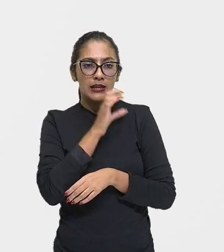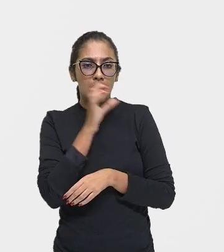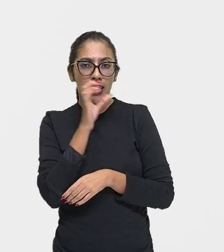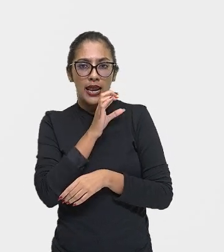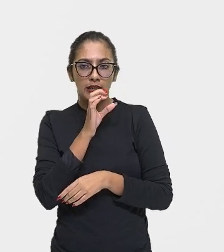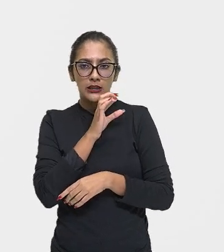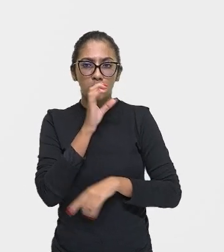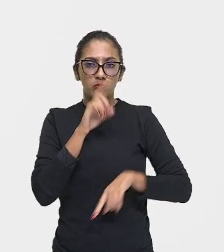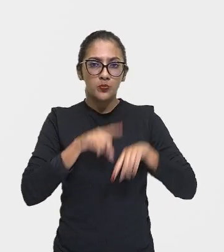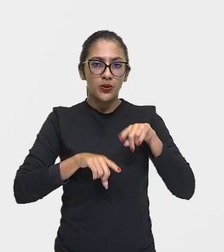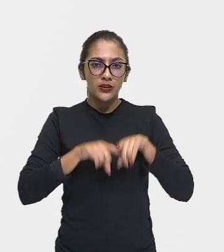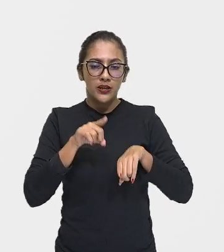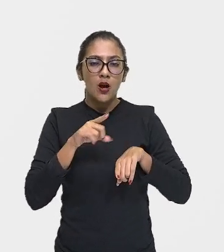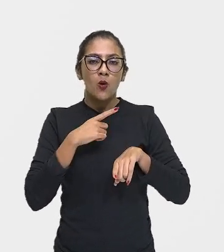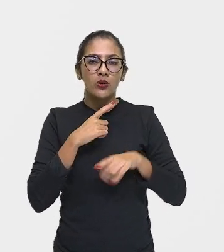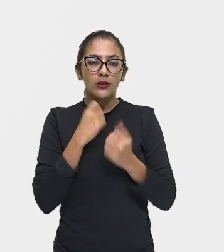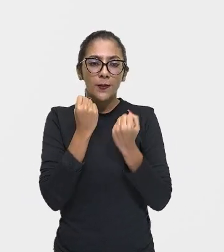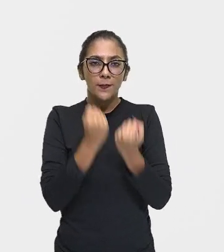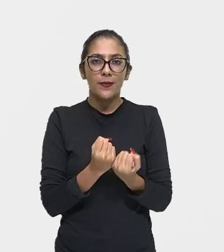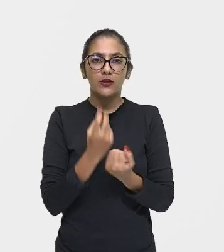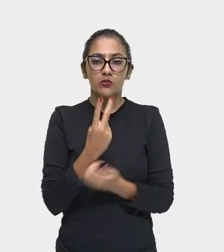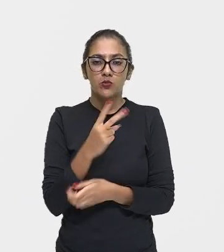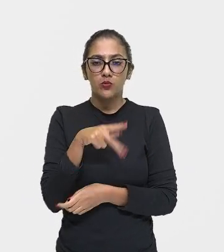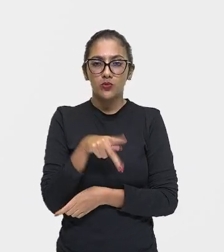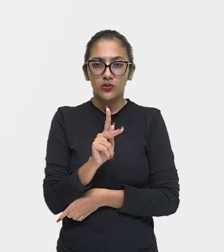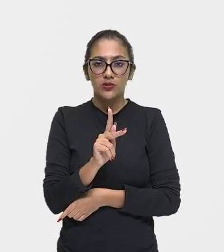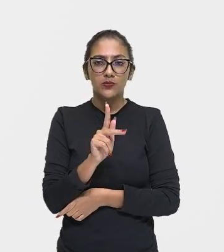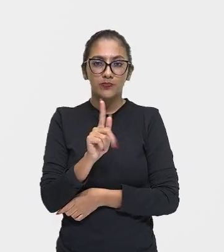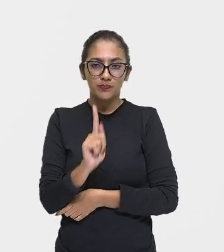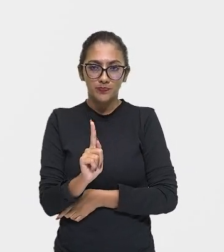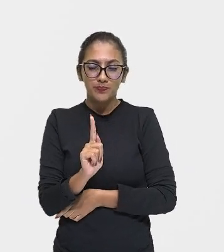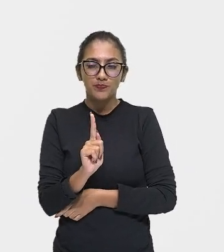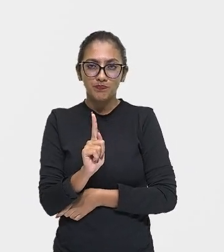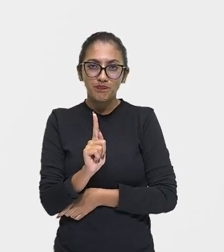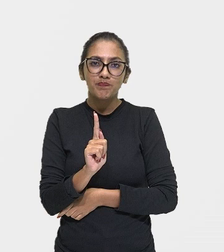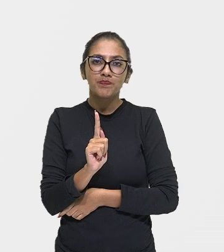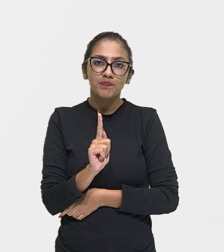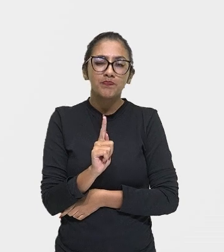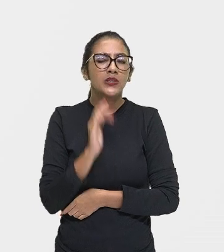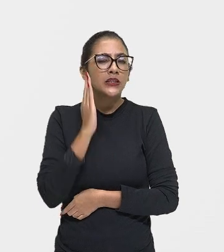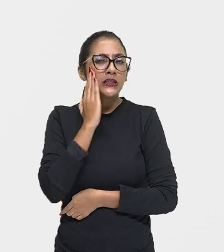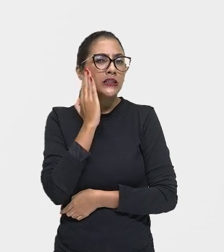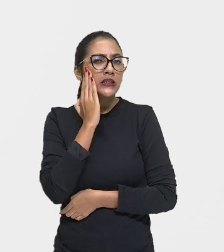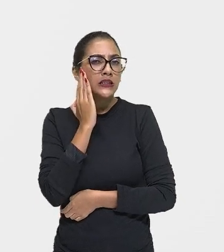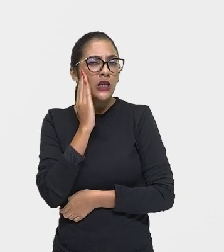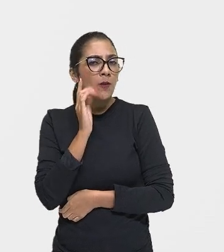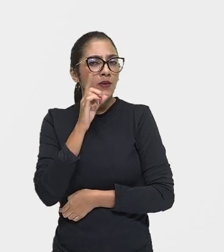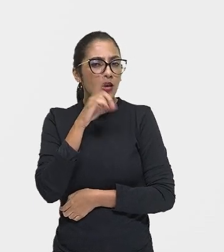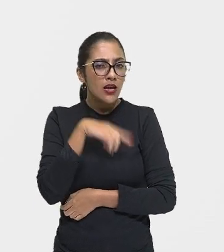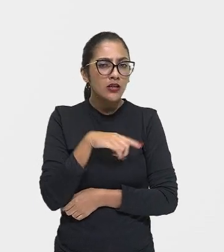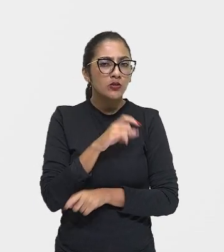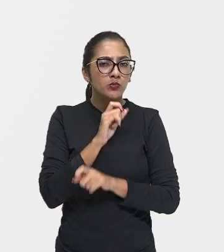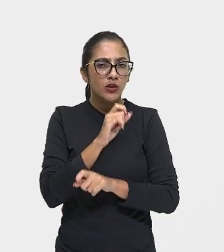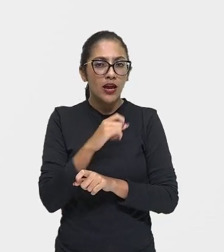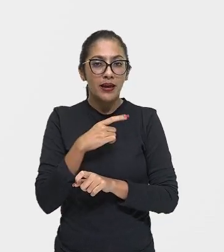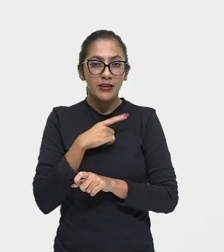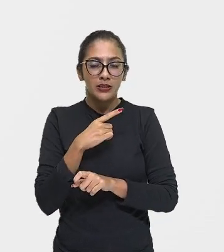massa de 2 quilogramas, sabendo que sobre ele atua uma